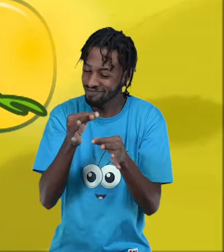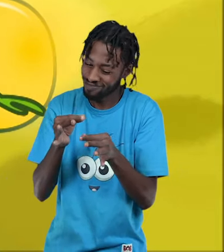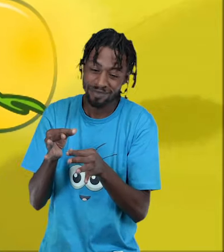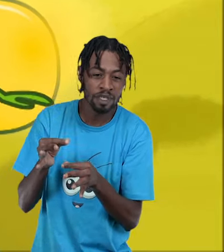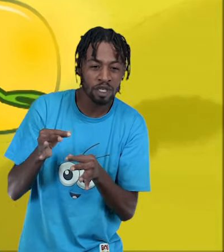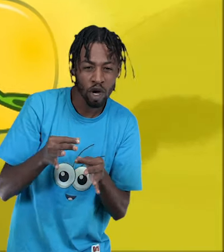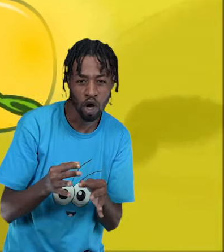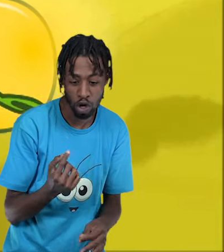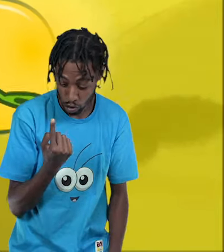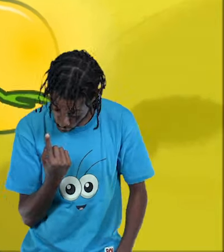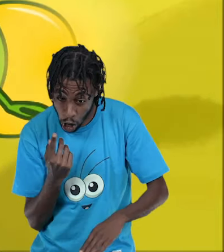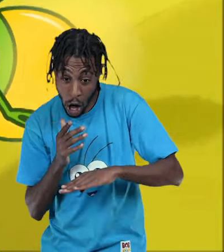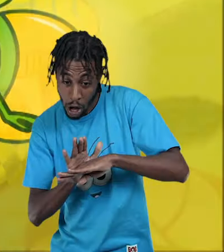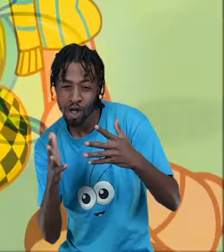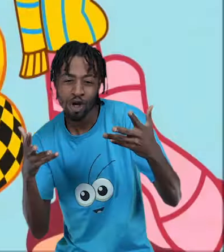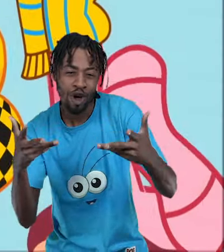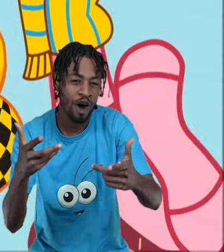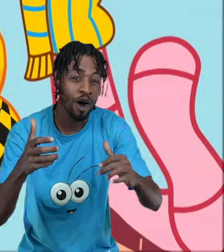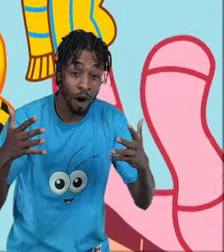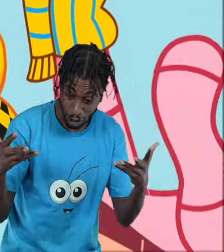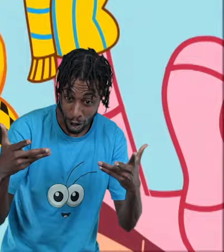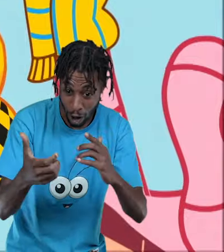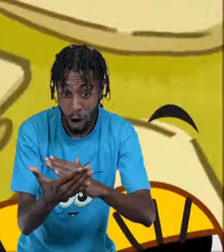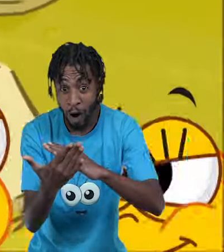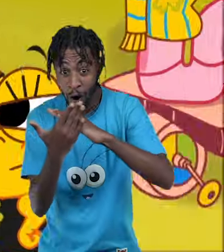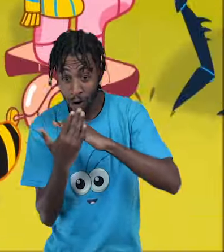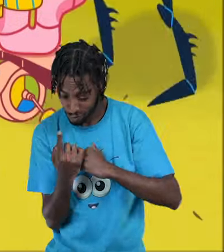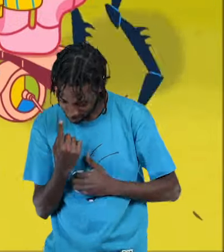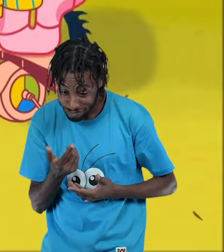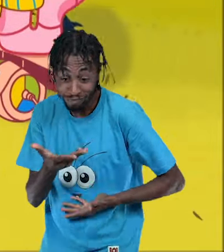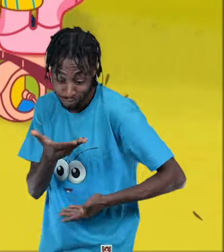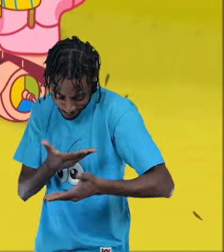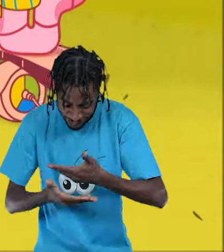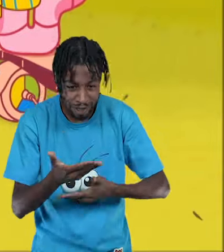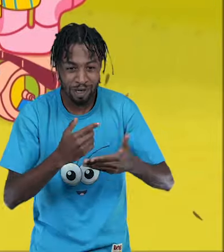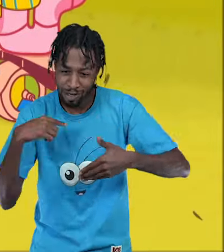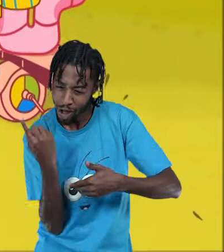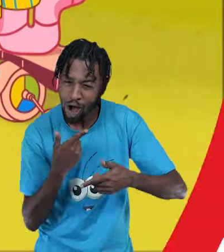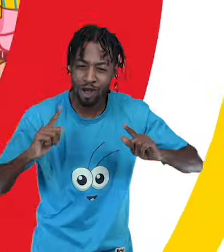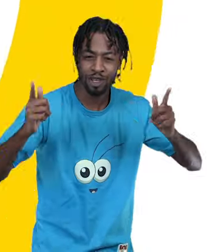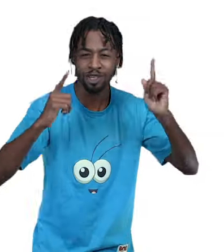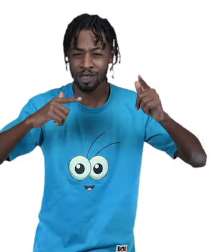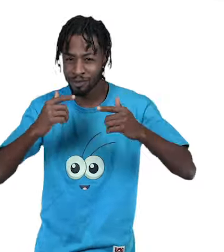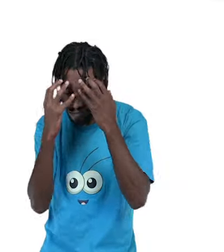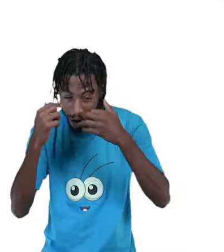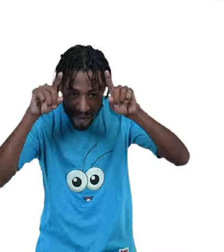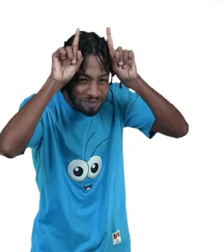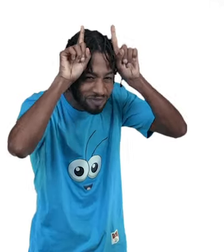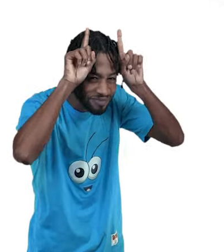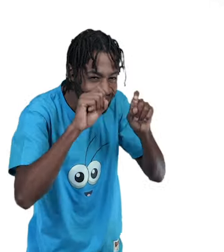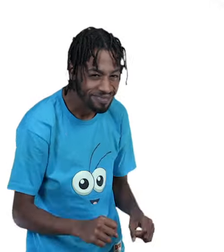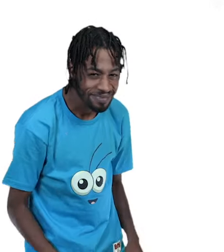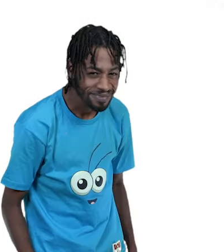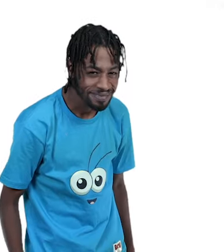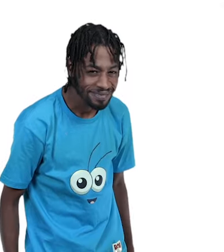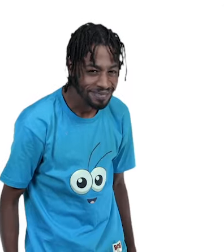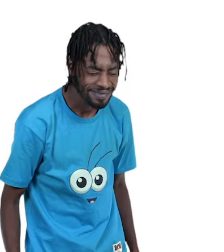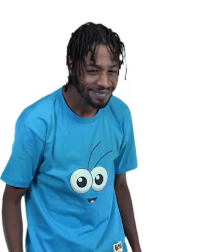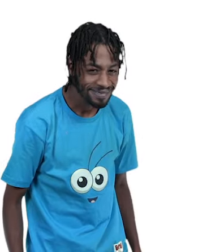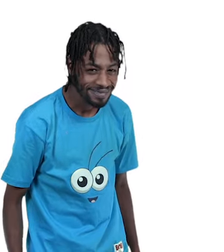Um por todos e todos por um São as aventuras do Bobizum